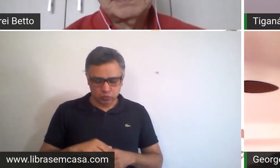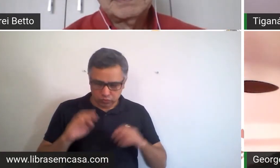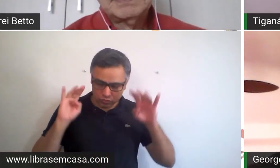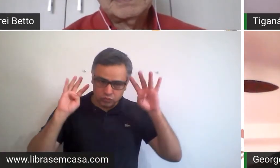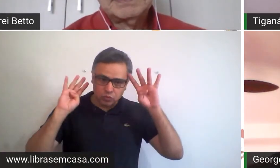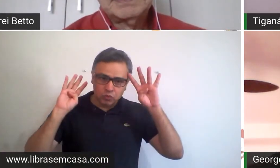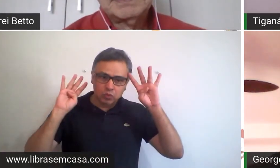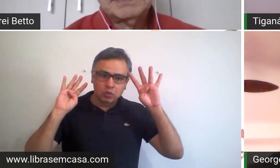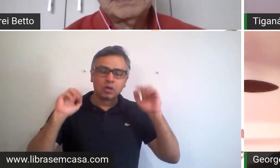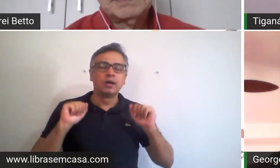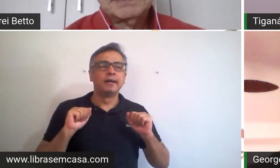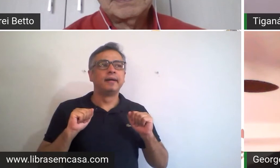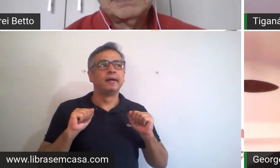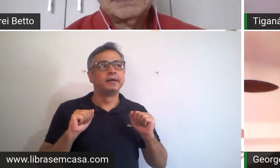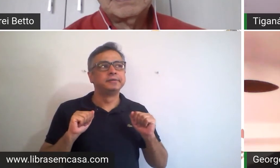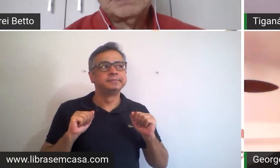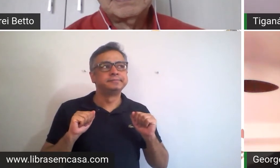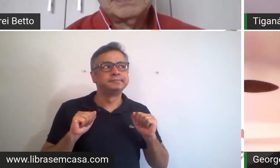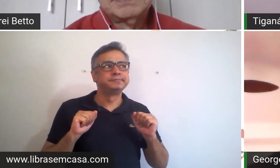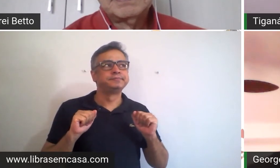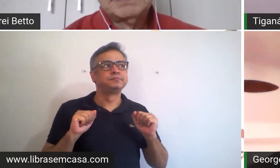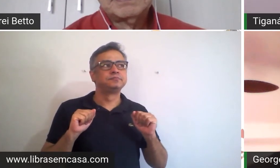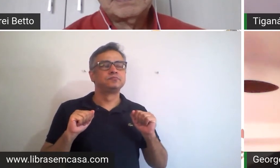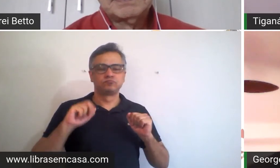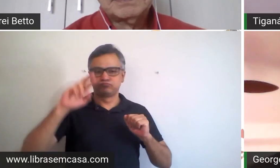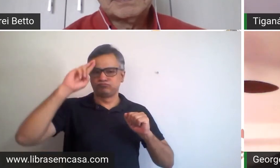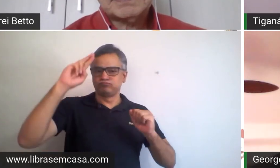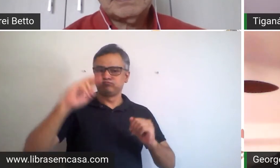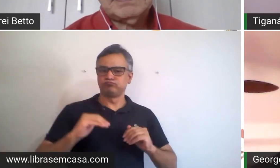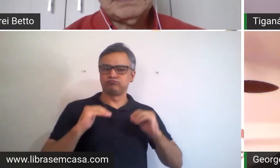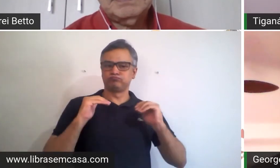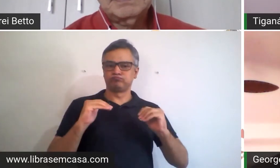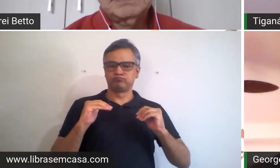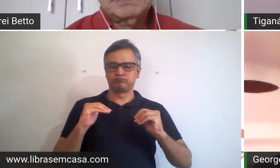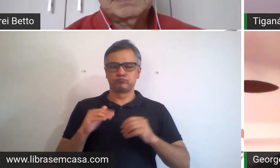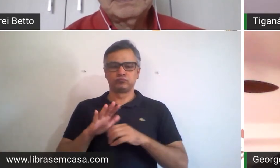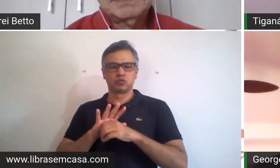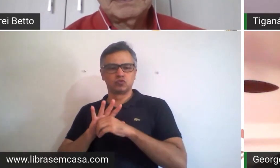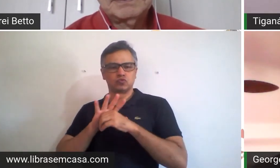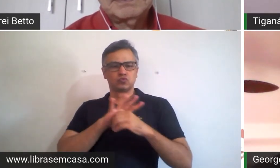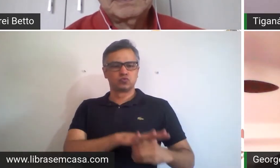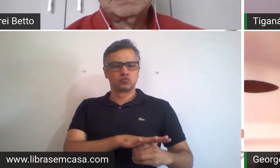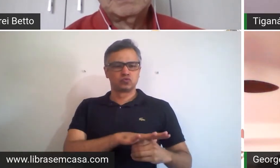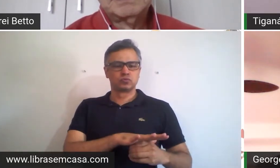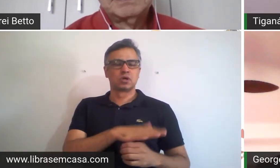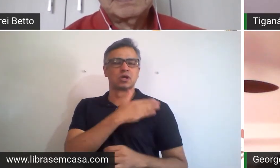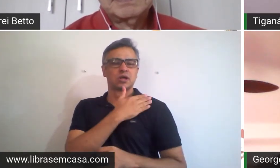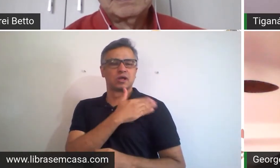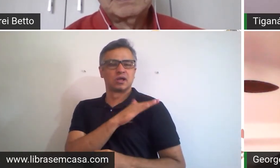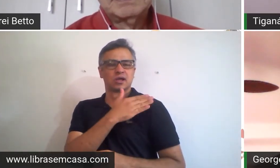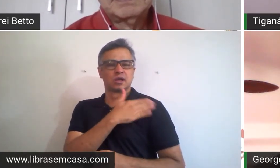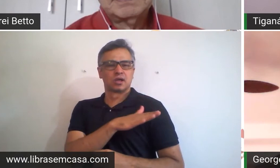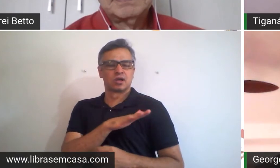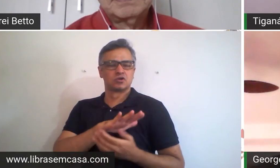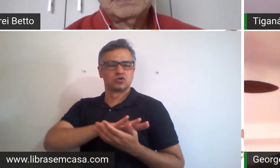como o patriarcado, né, o colonialismo, o racismo, né,